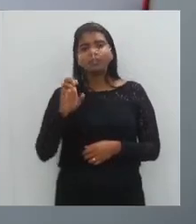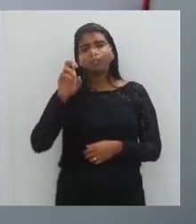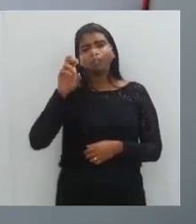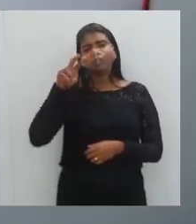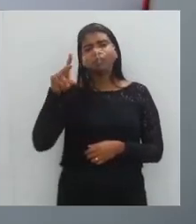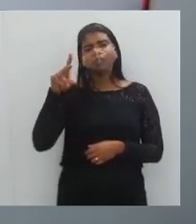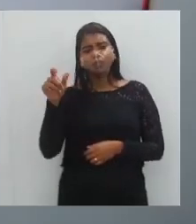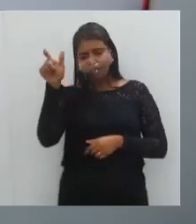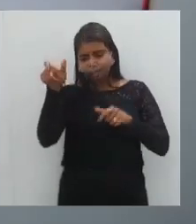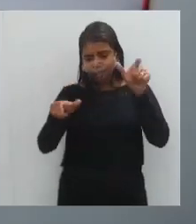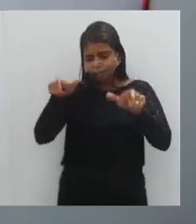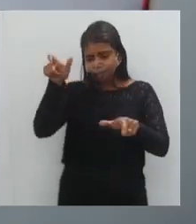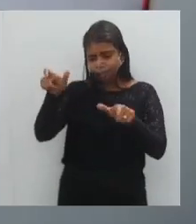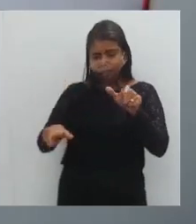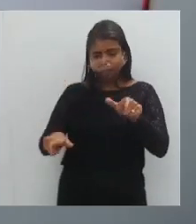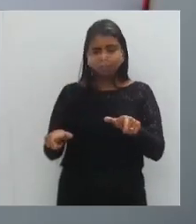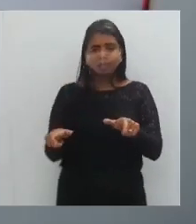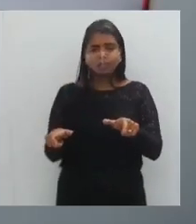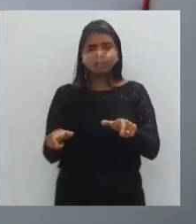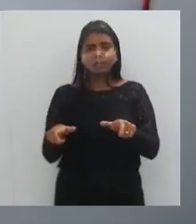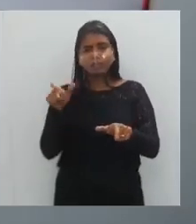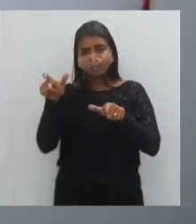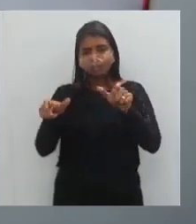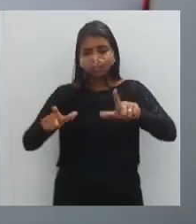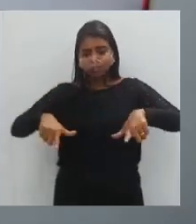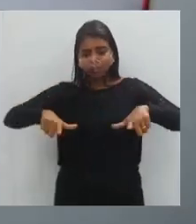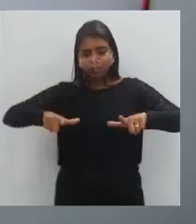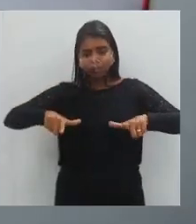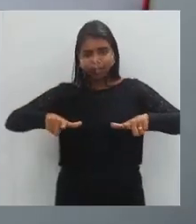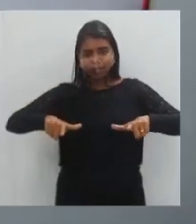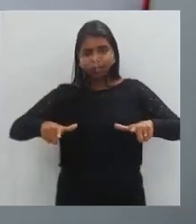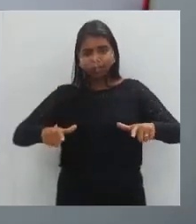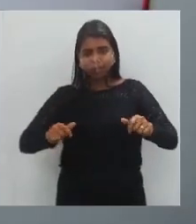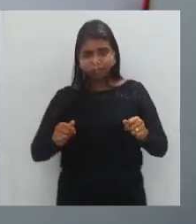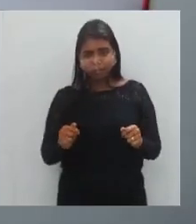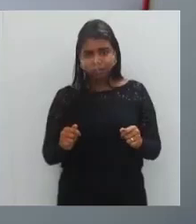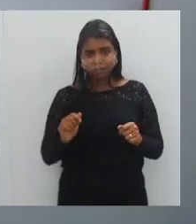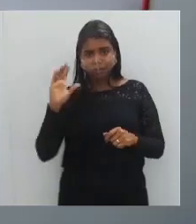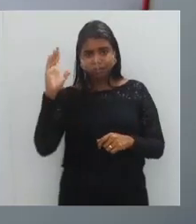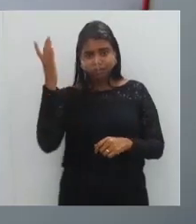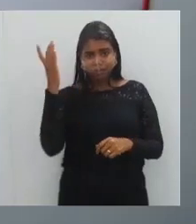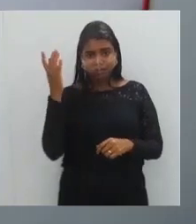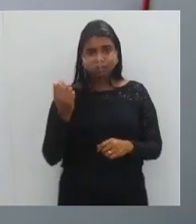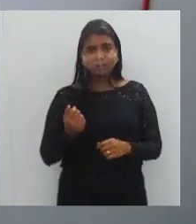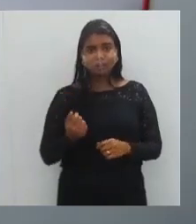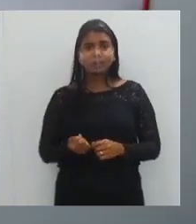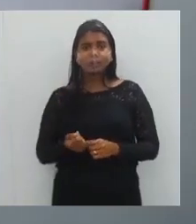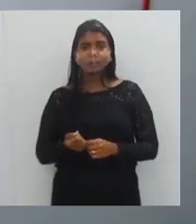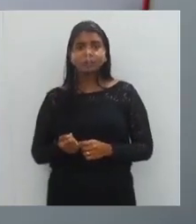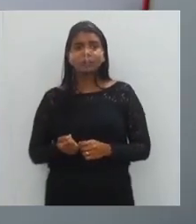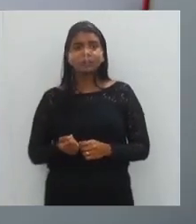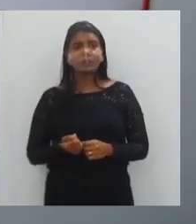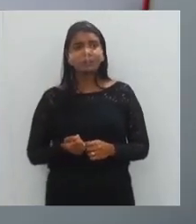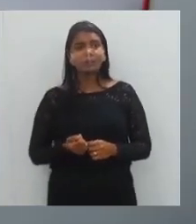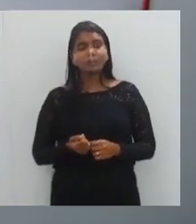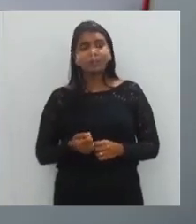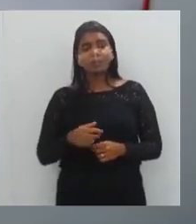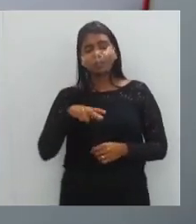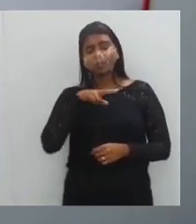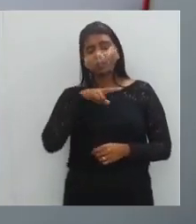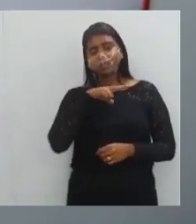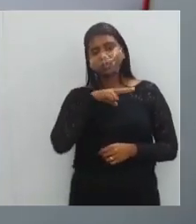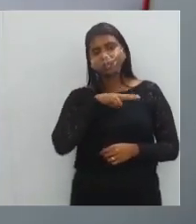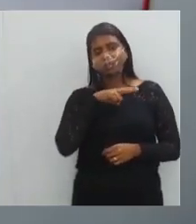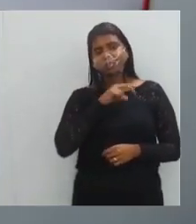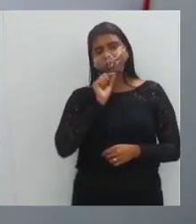tem personagens, né? Lugar, tempo, tá certo? Agora tem uma